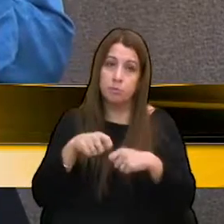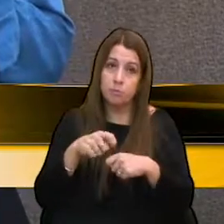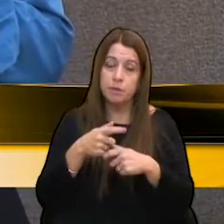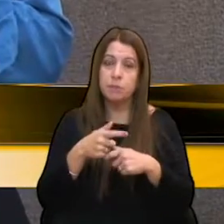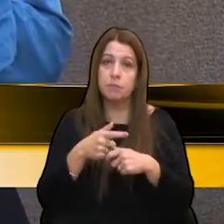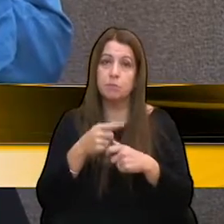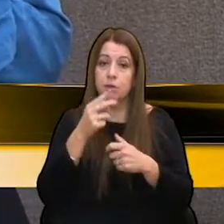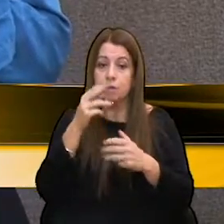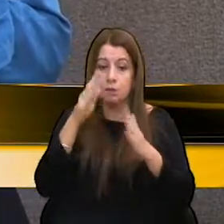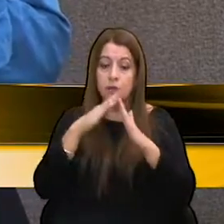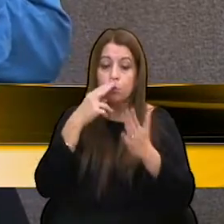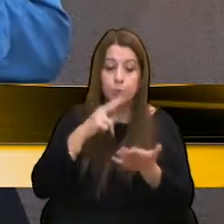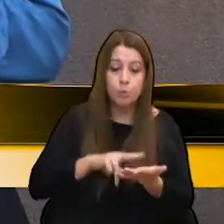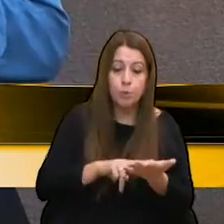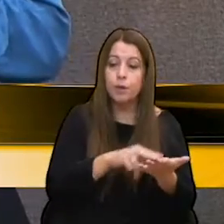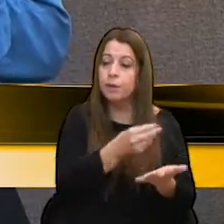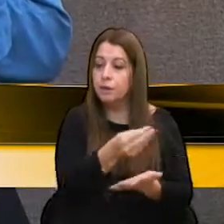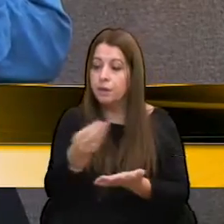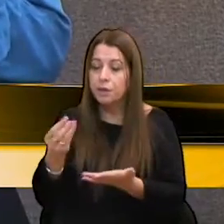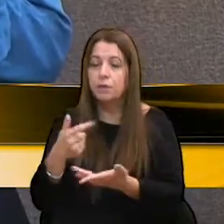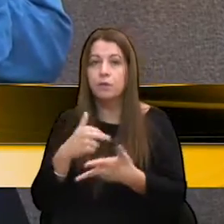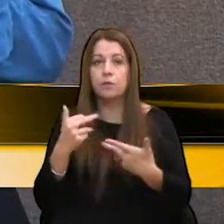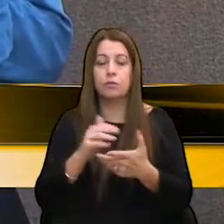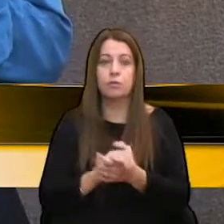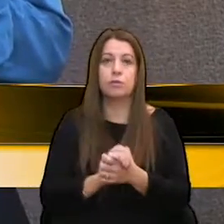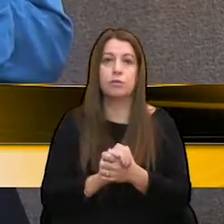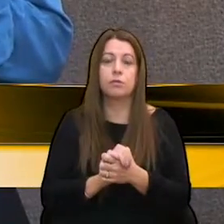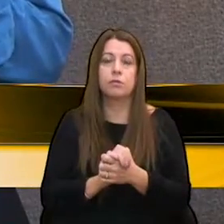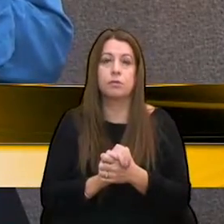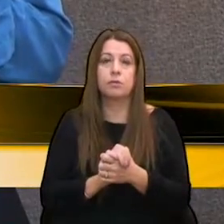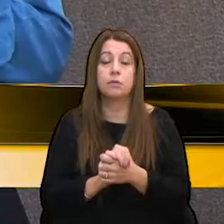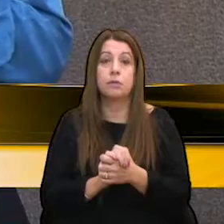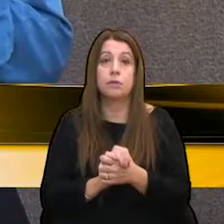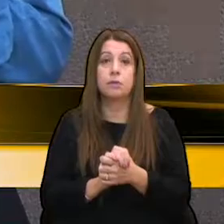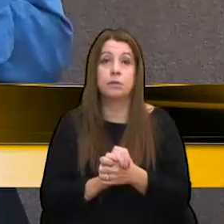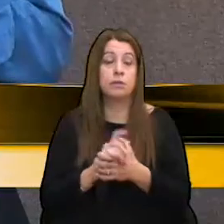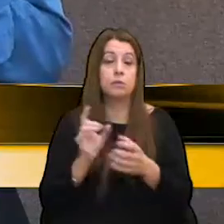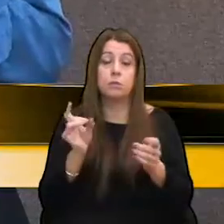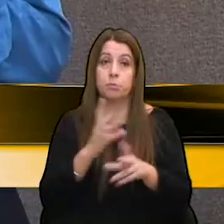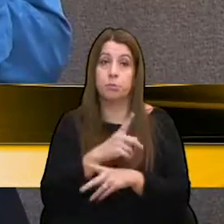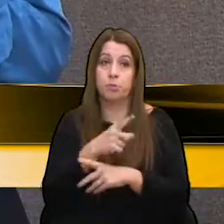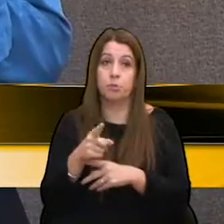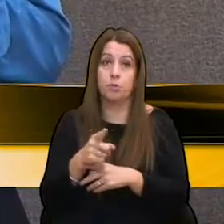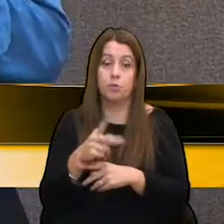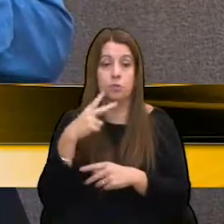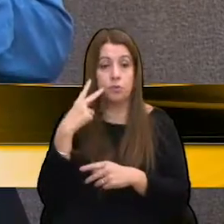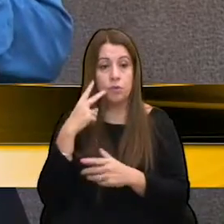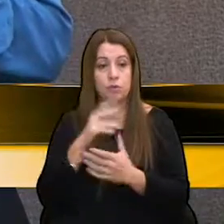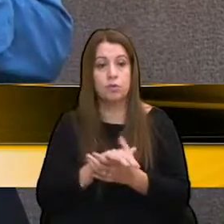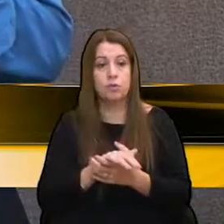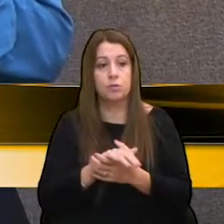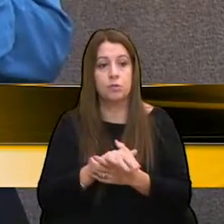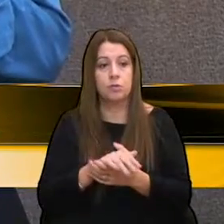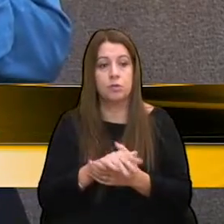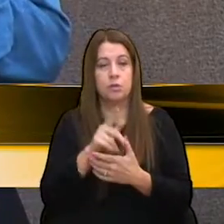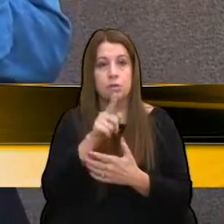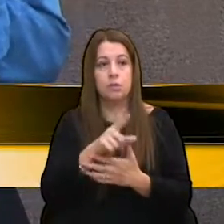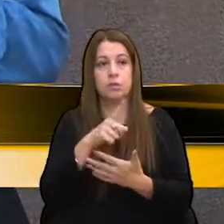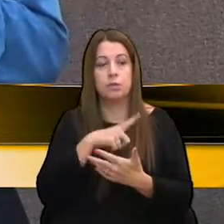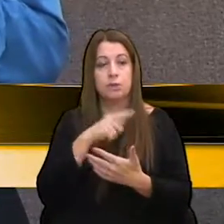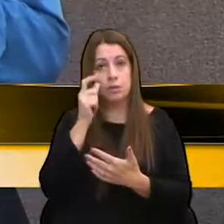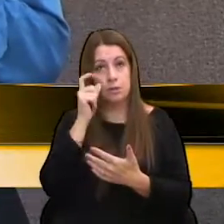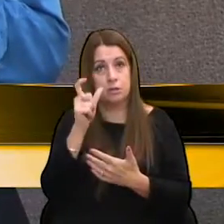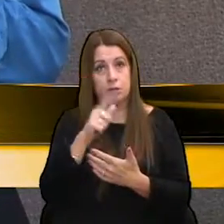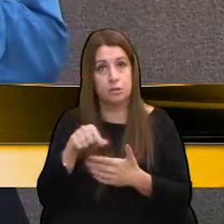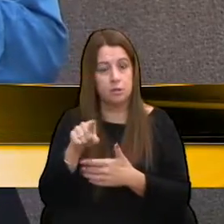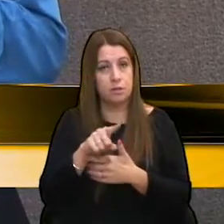o correio e assim por diante. Então, a gente se coloca à disposição dos vereadores que eventualmente têm